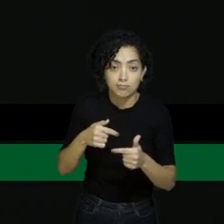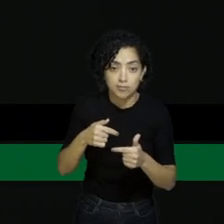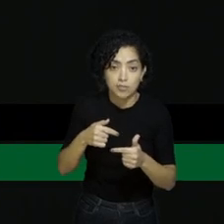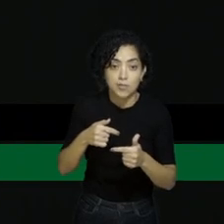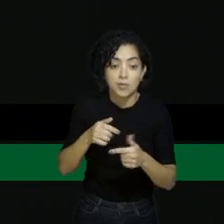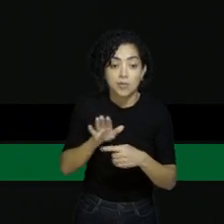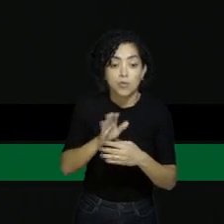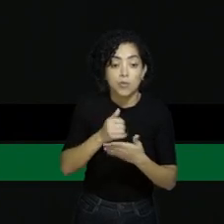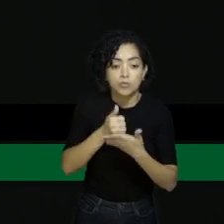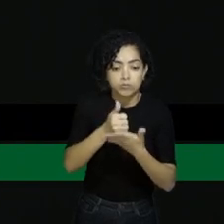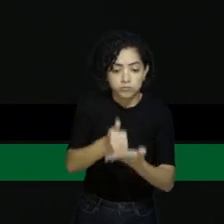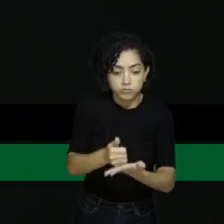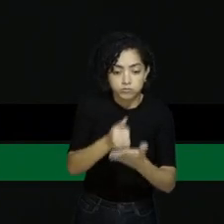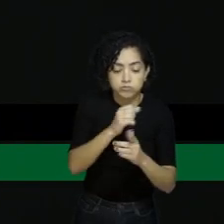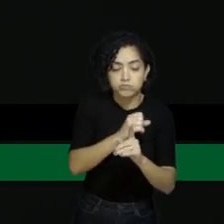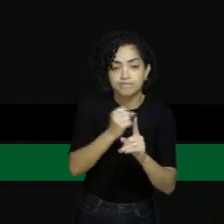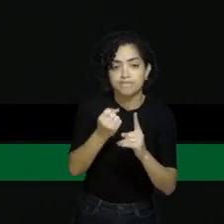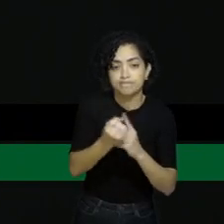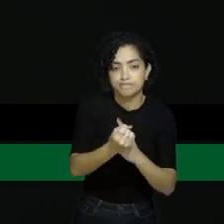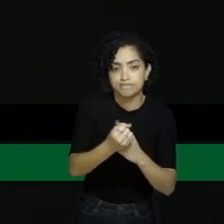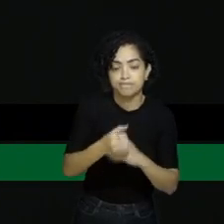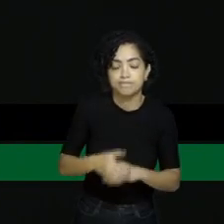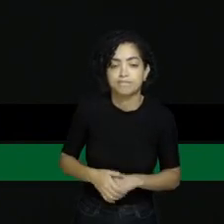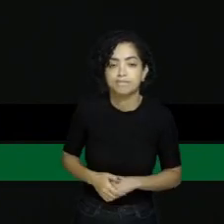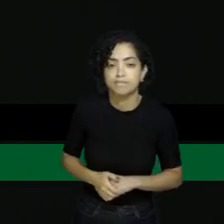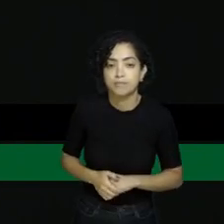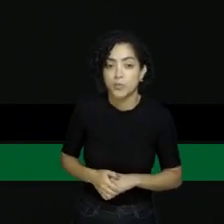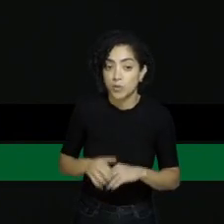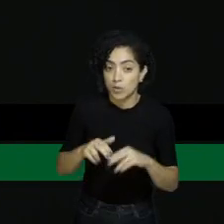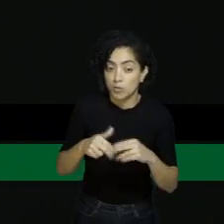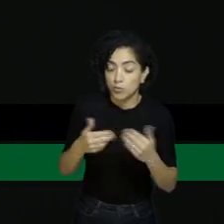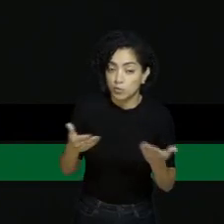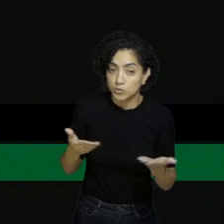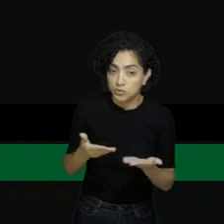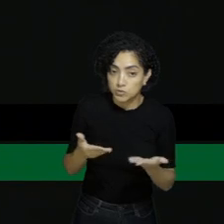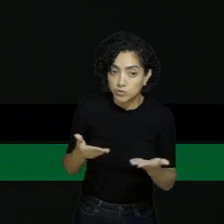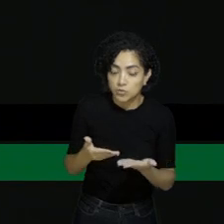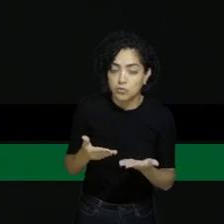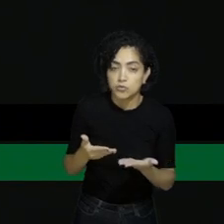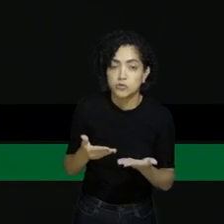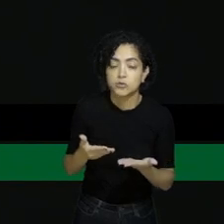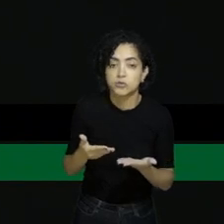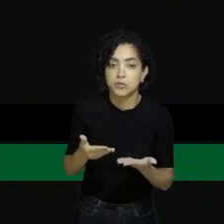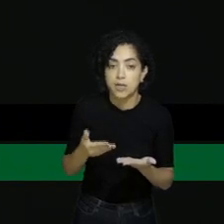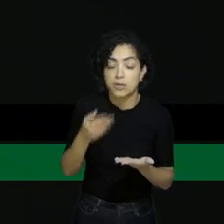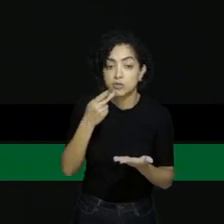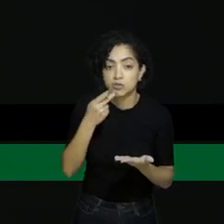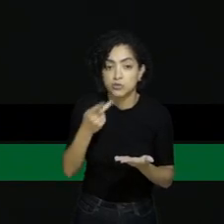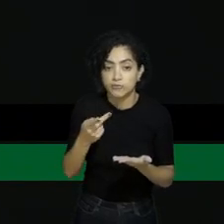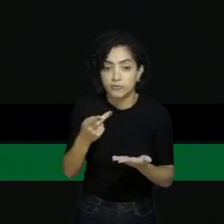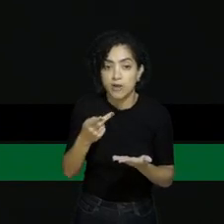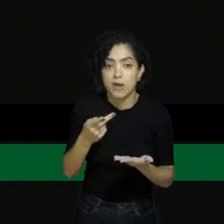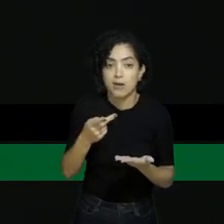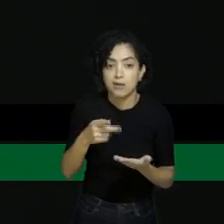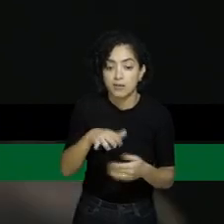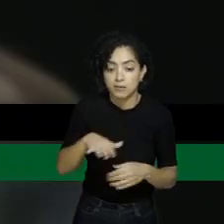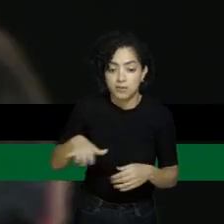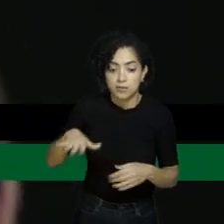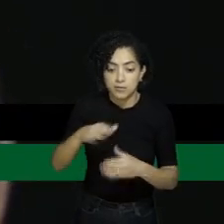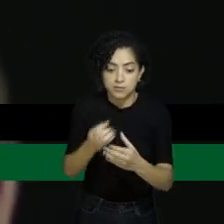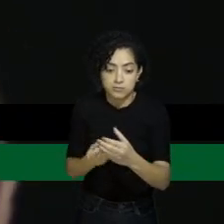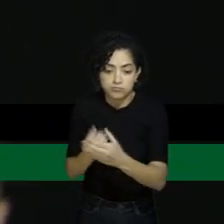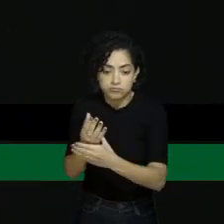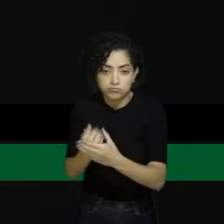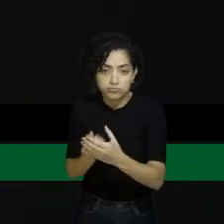contribuição para a sociedade nesse sentido. E é por isso que nós, inclusive, falamos dos quintais produtivos como um